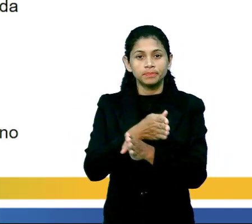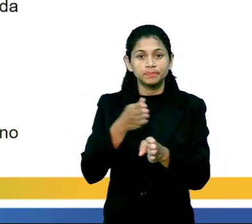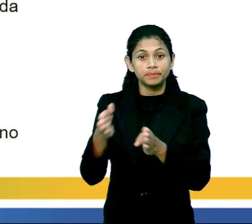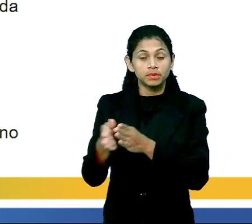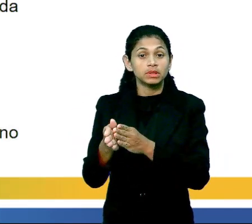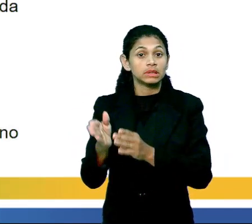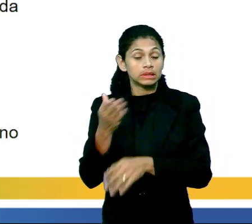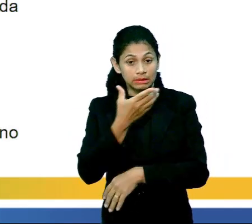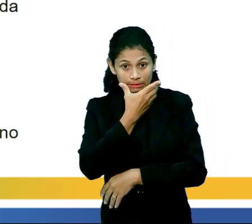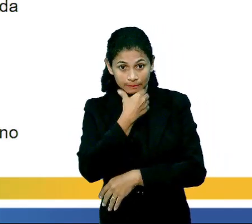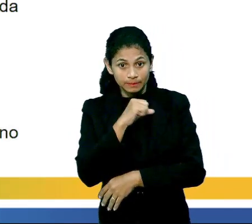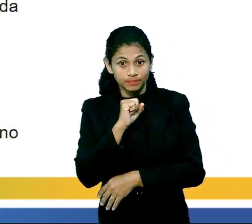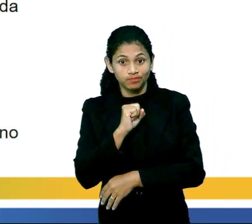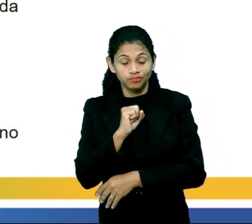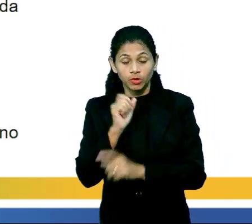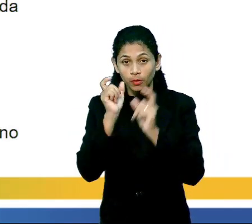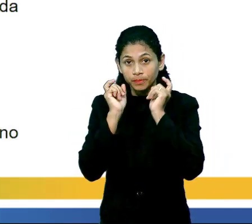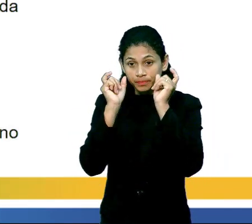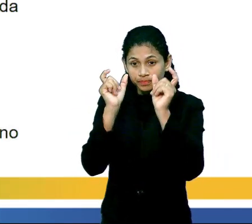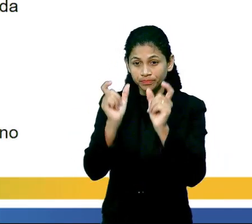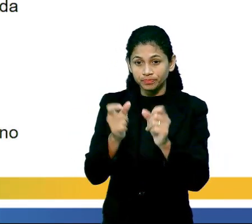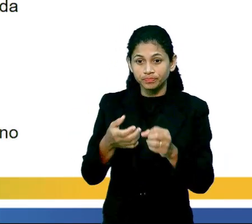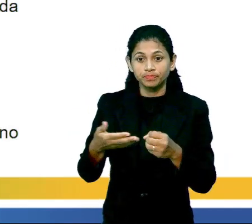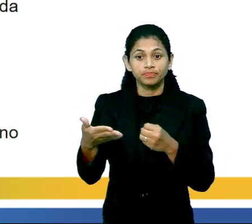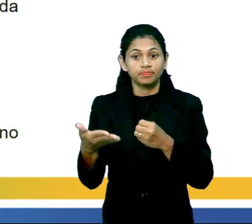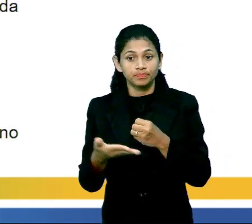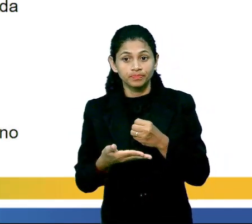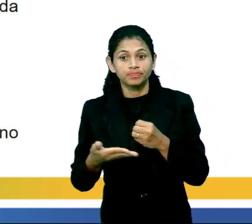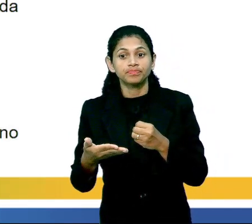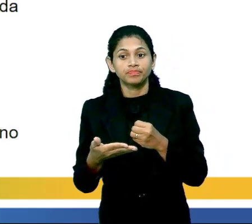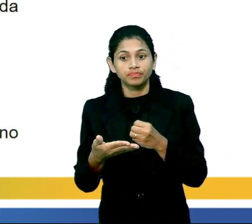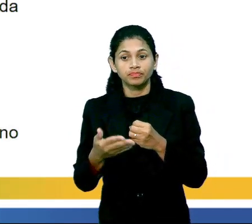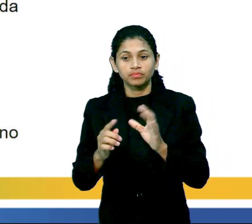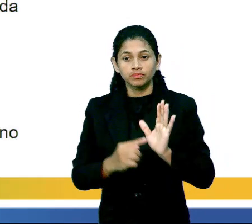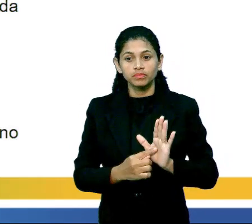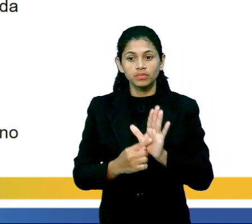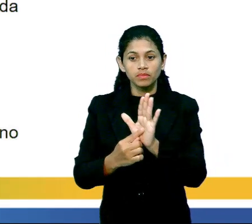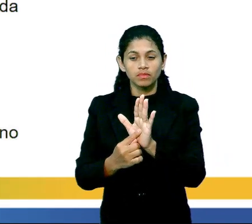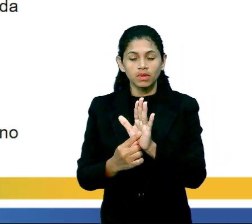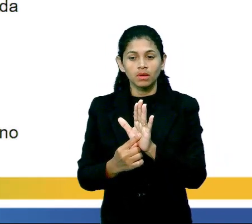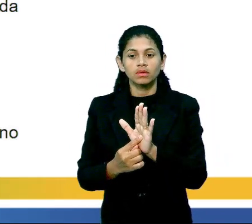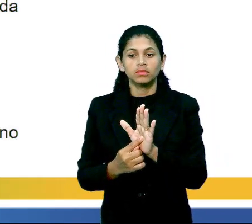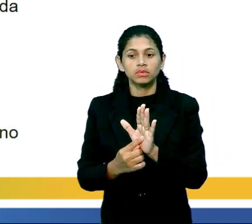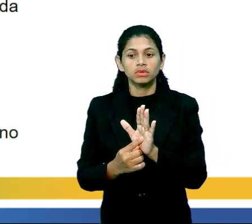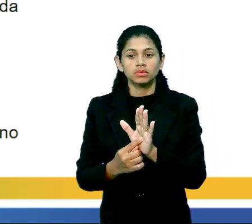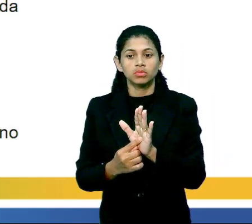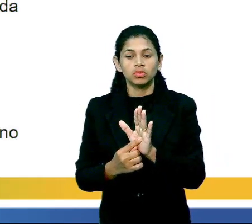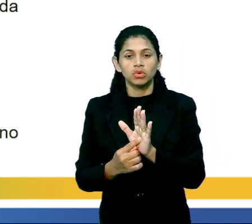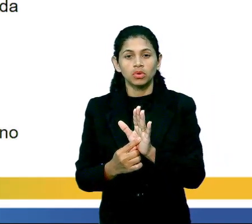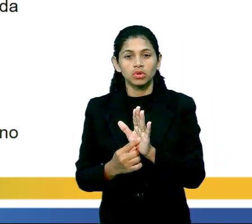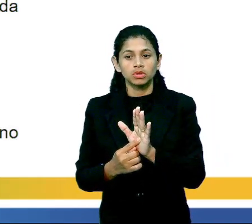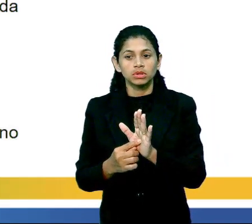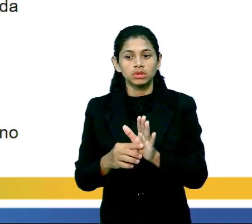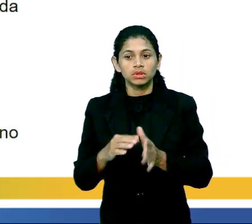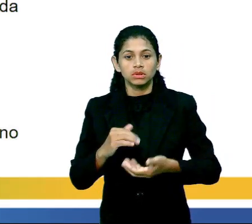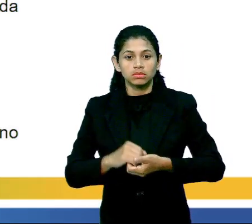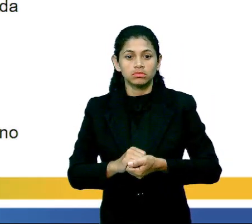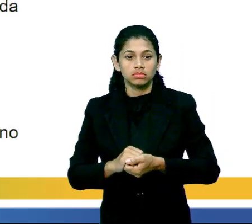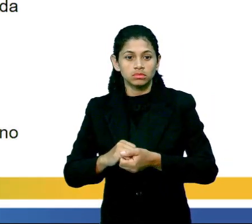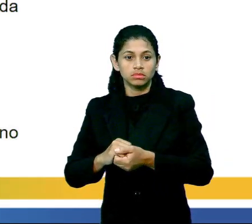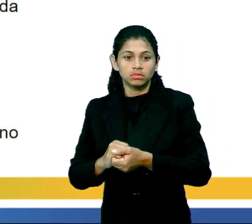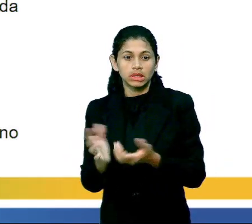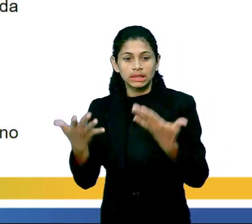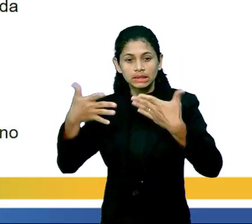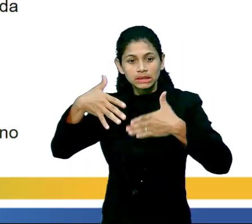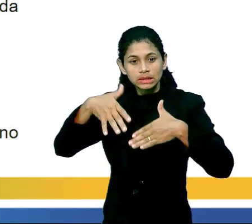em Meg, que se mostra determinada e insiste em seu objetivo de ser treinada por Frank. A inserção da